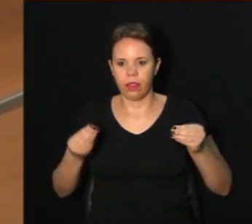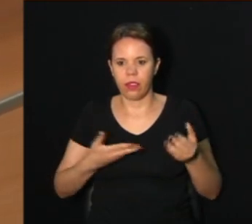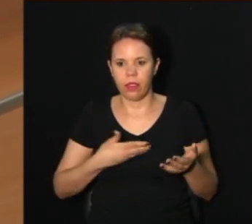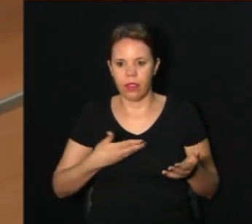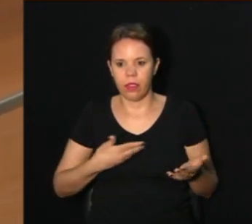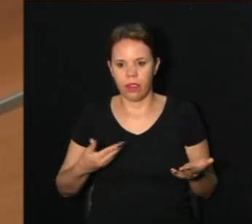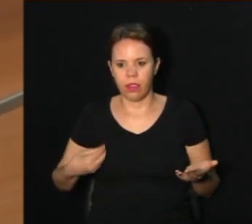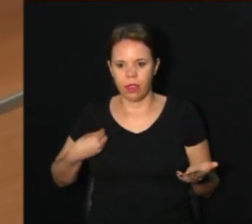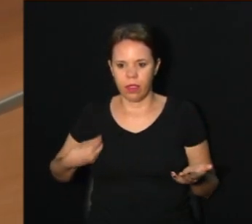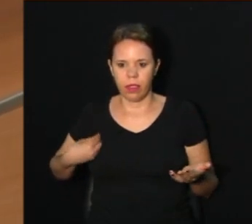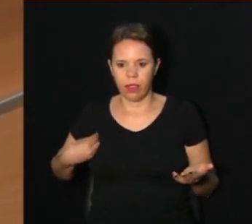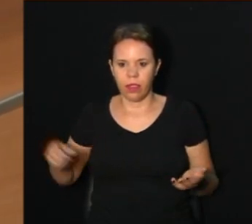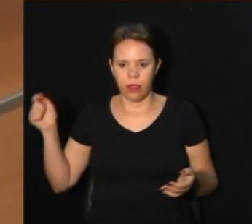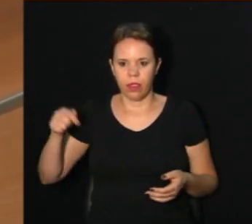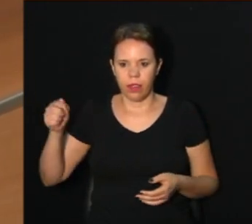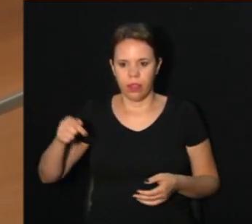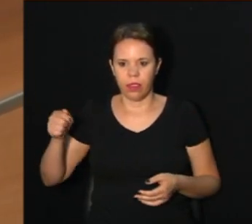estão.